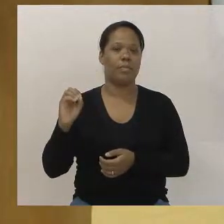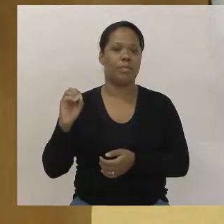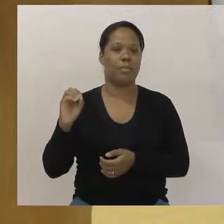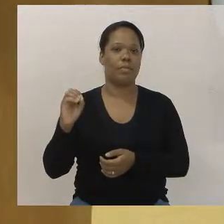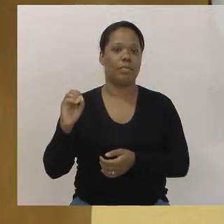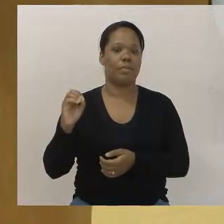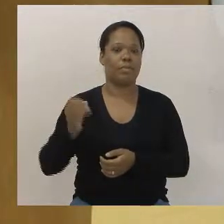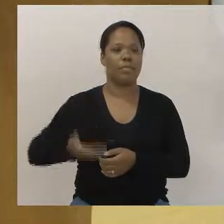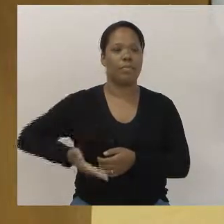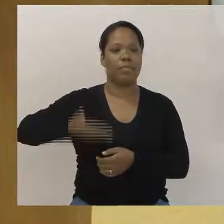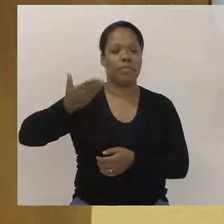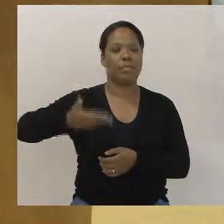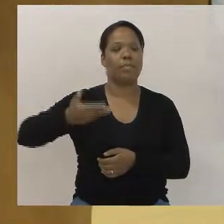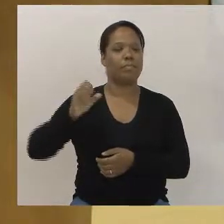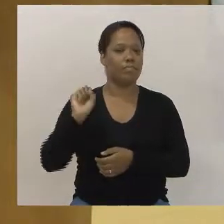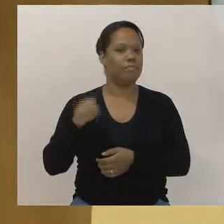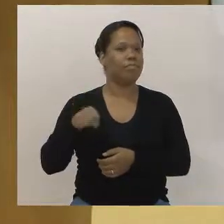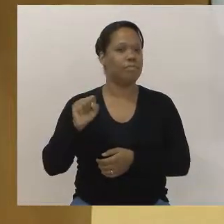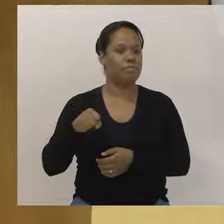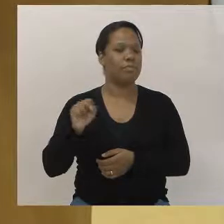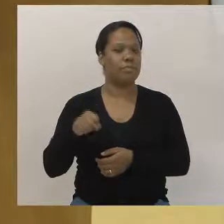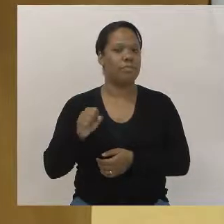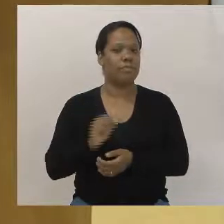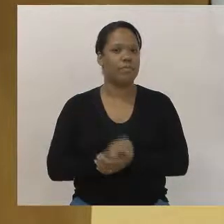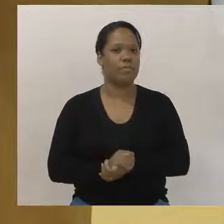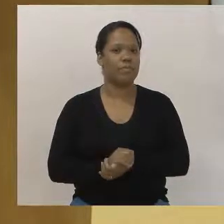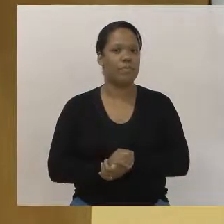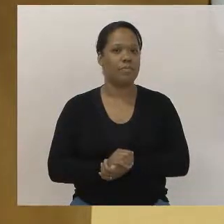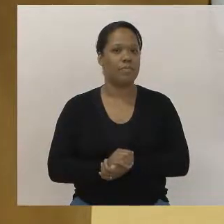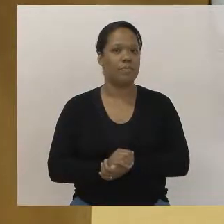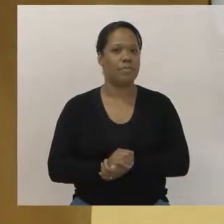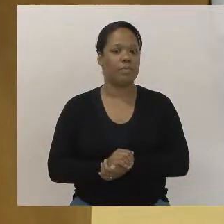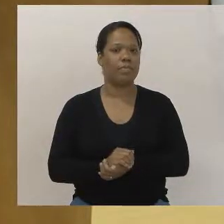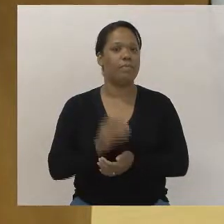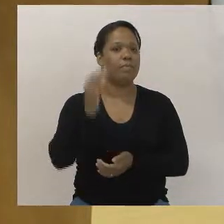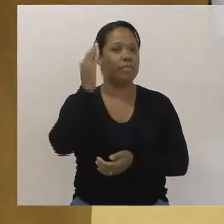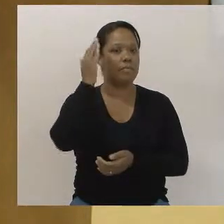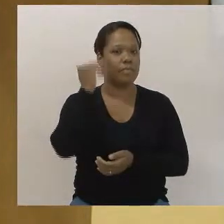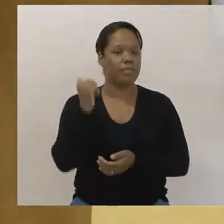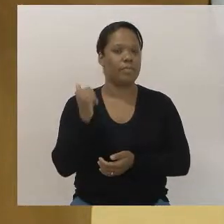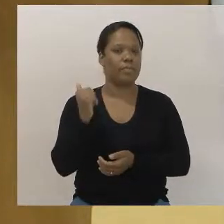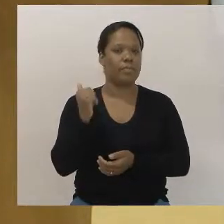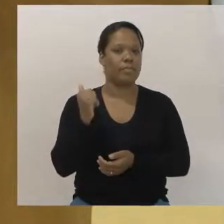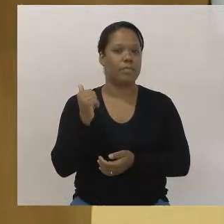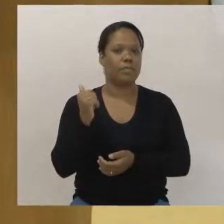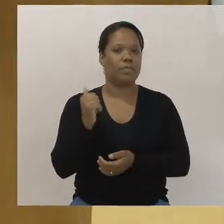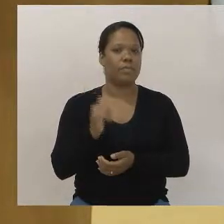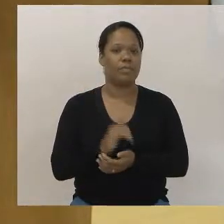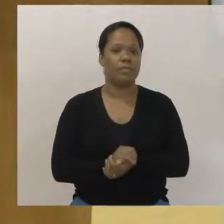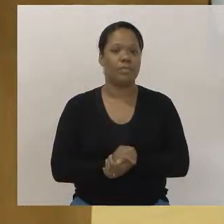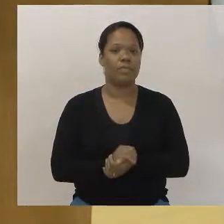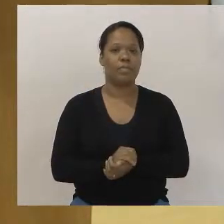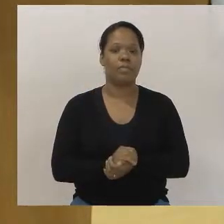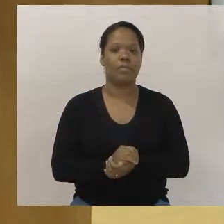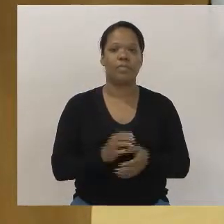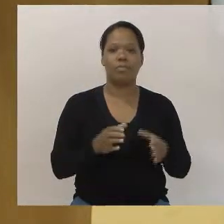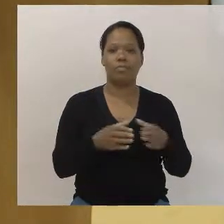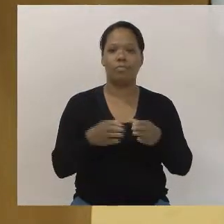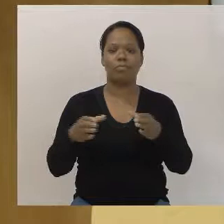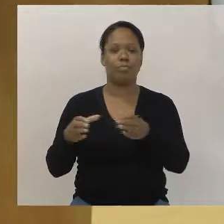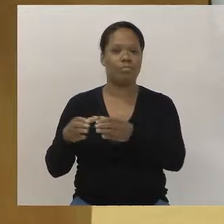vai ter um aumento sim né mas a gente sabe que ainda há demanda é grande em todas as torneiras